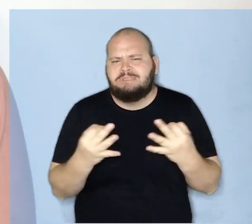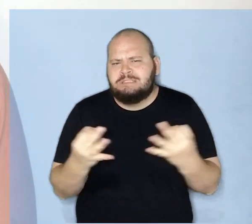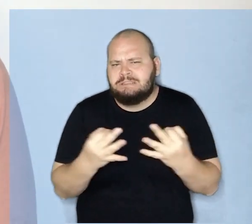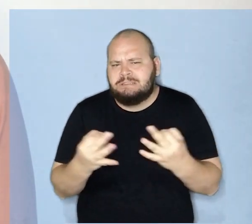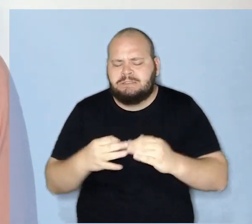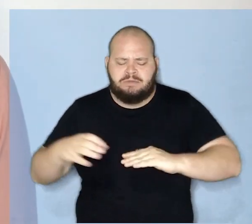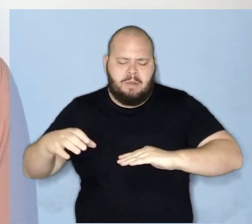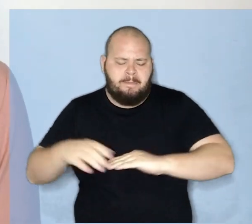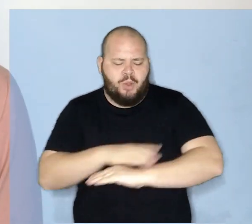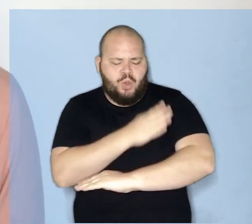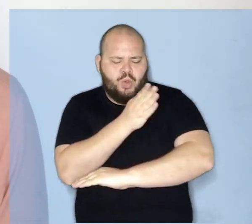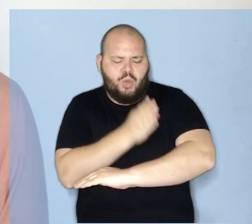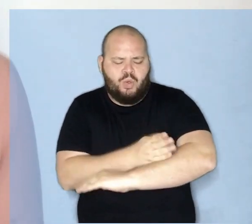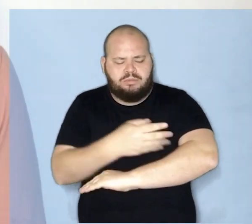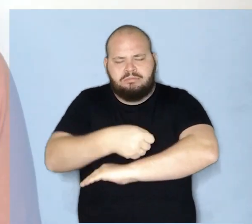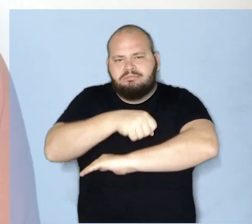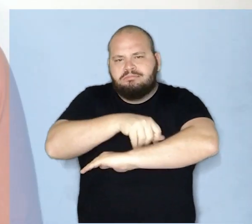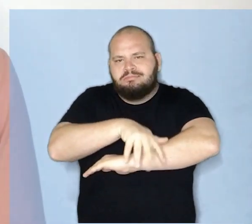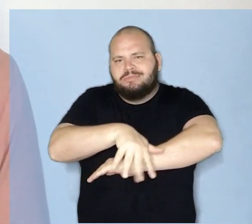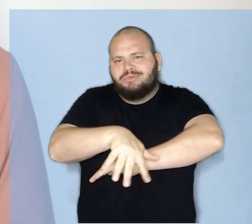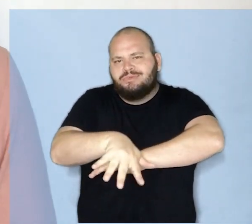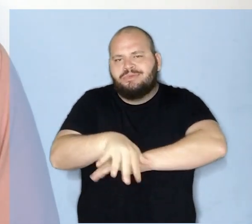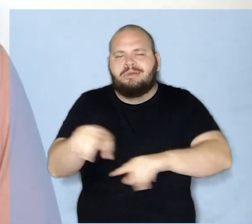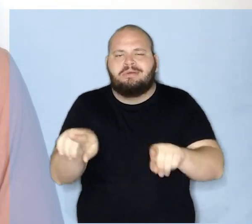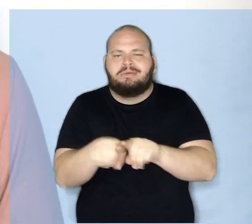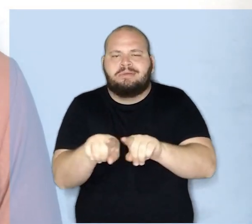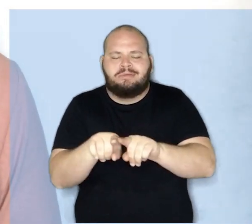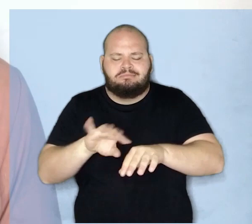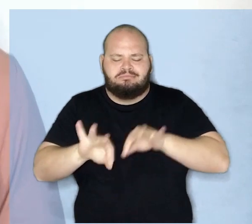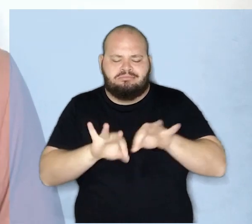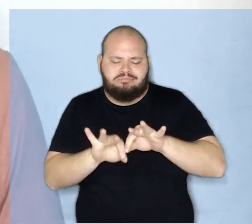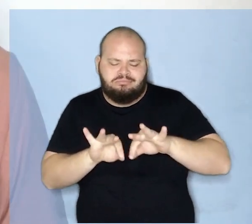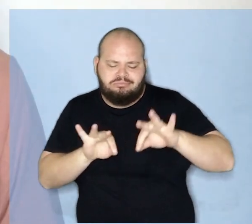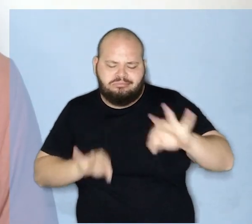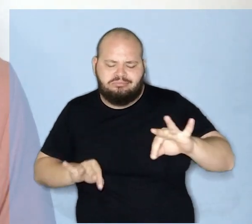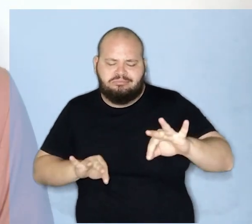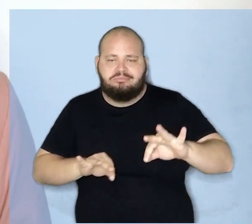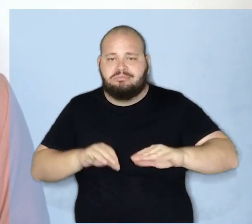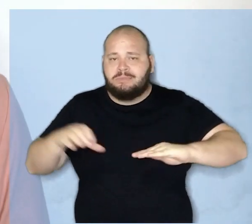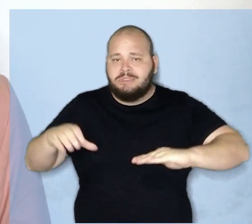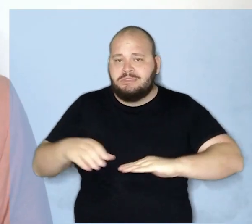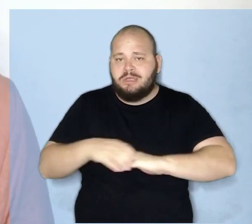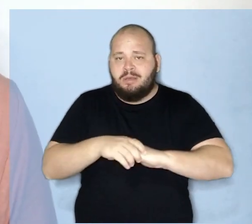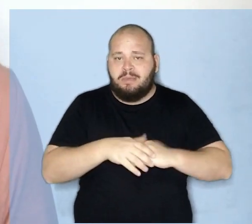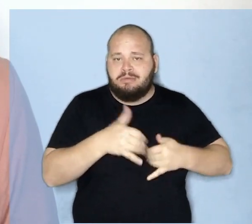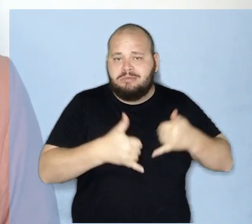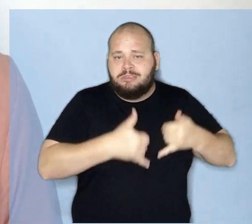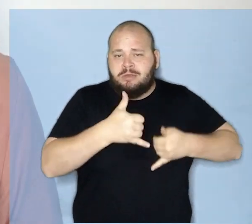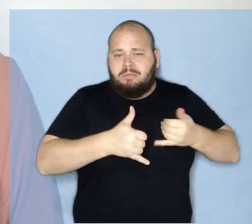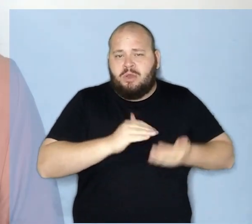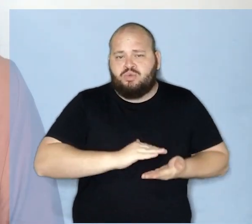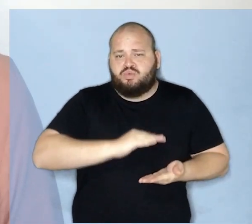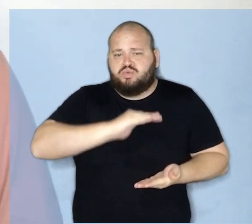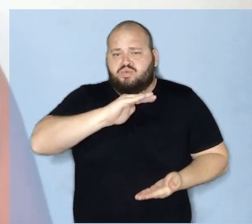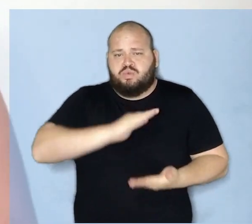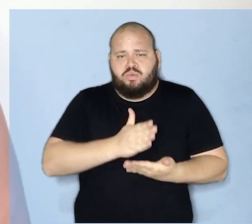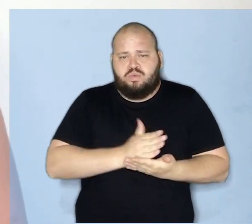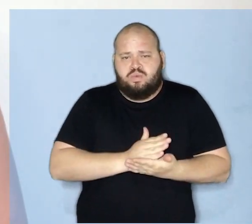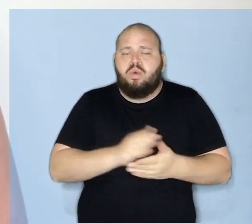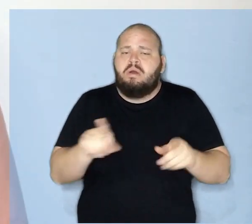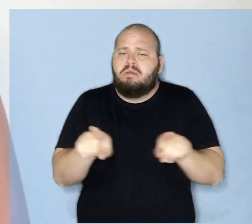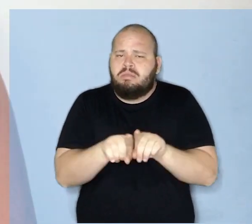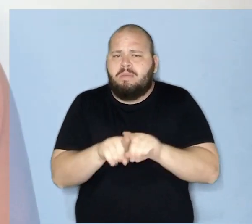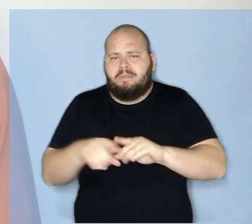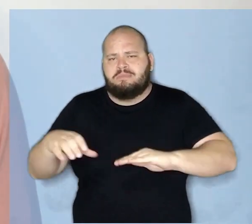fivelas, sapatos de laçarotes, sapatos de saltos altos, sapatos de saltos médios e sapatos sem